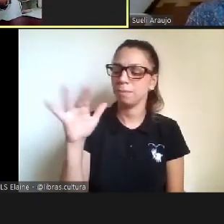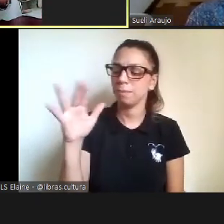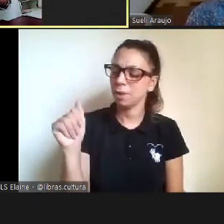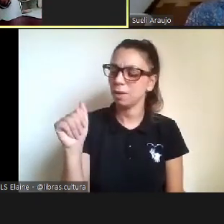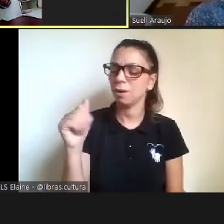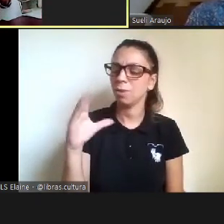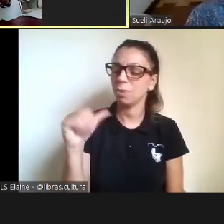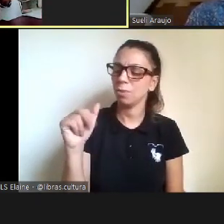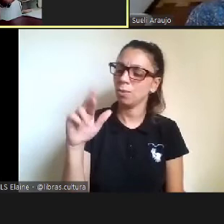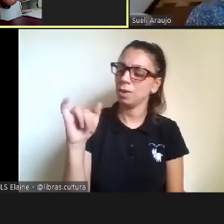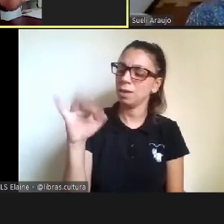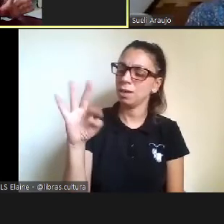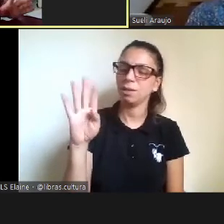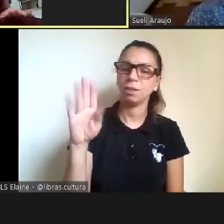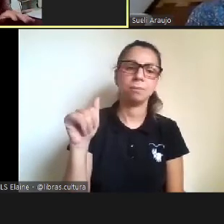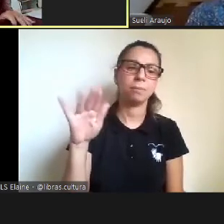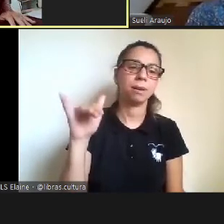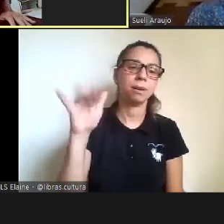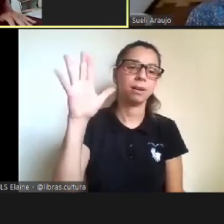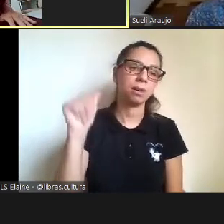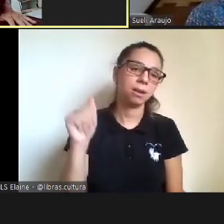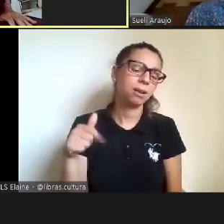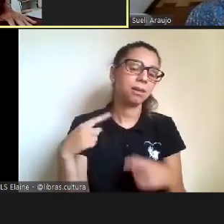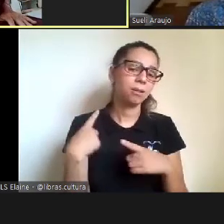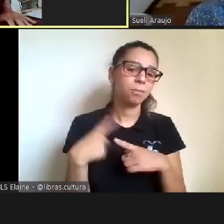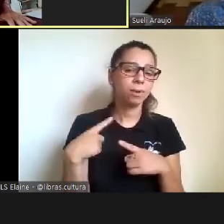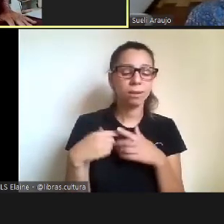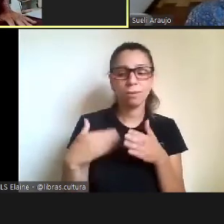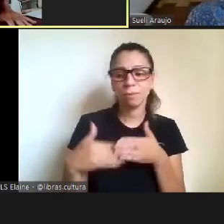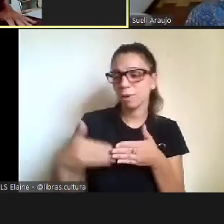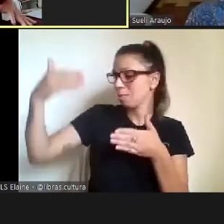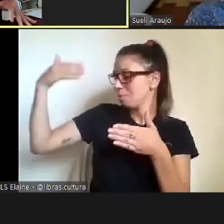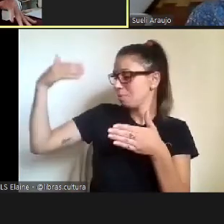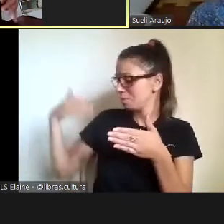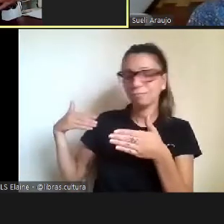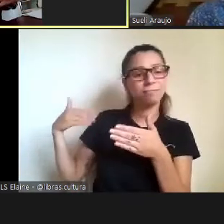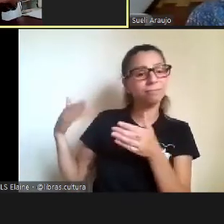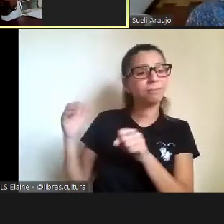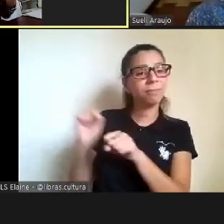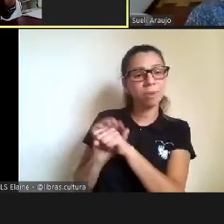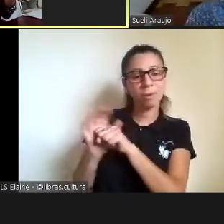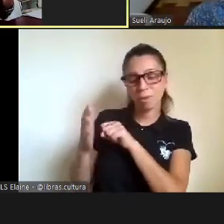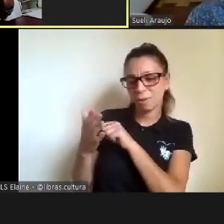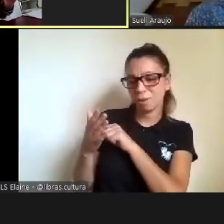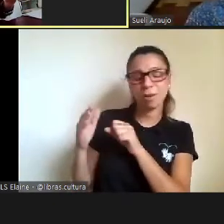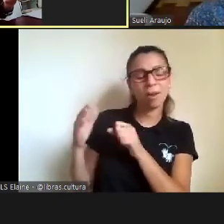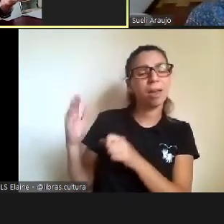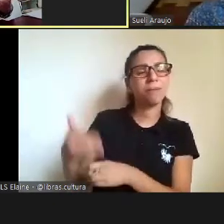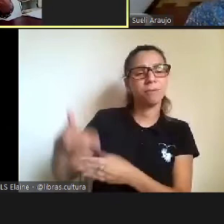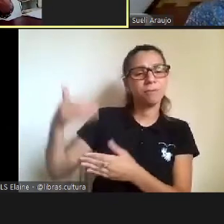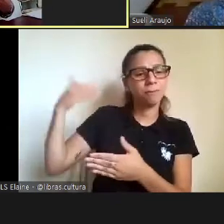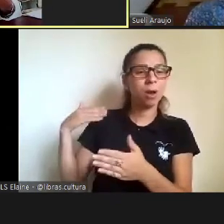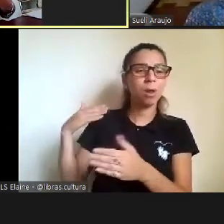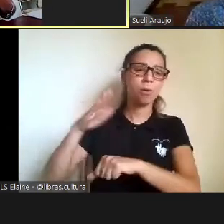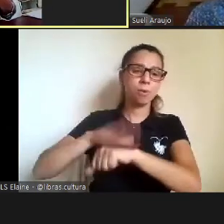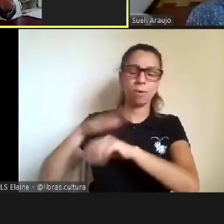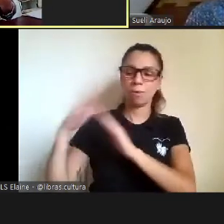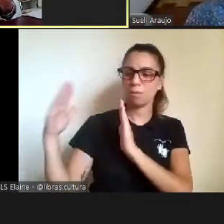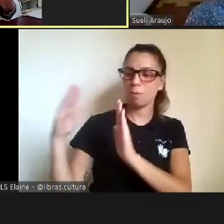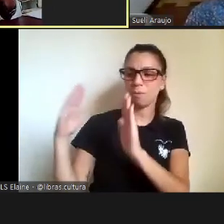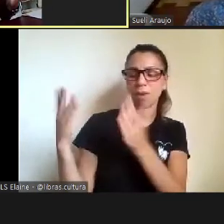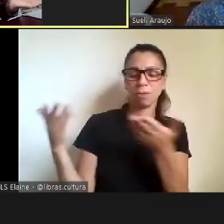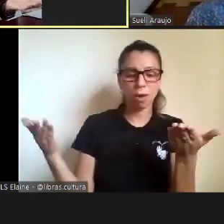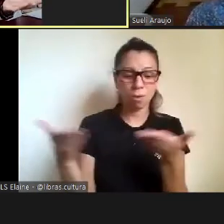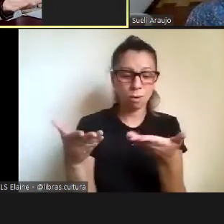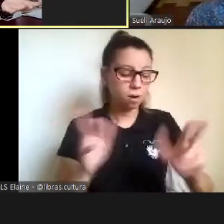momento e agora é um outro momento, entendeu? É um outro momento